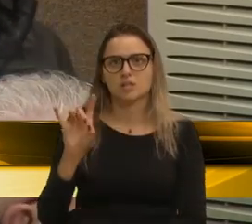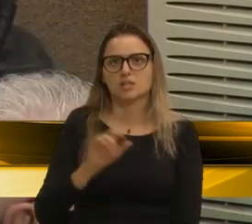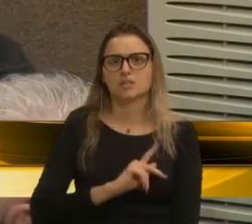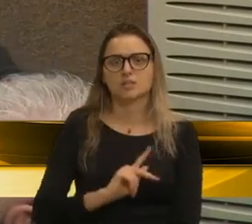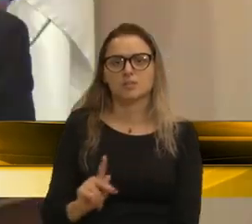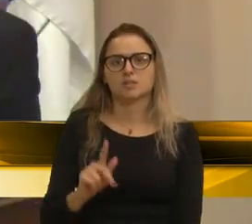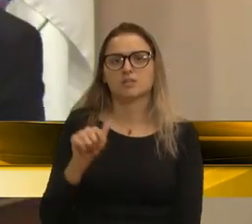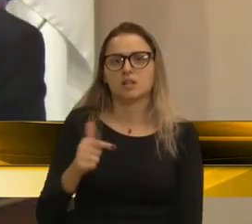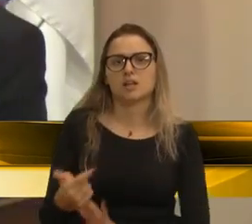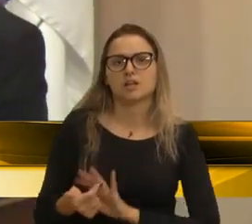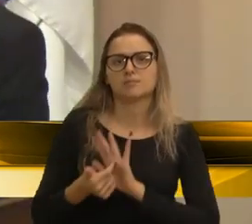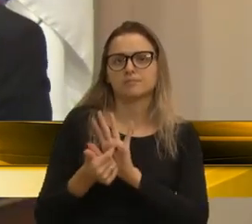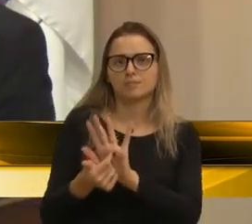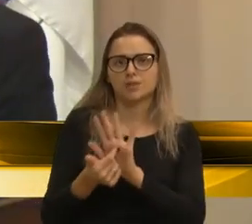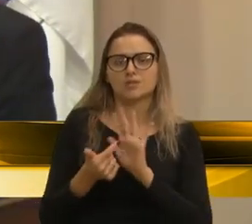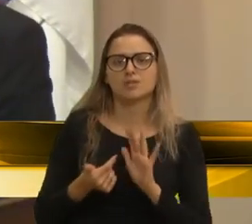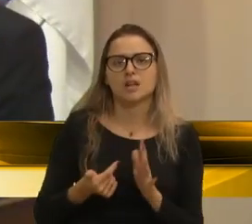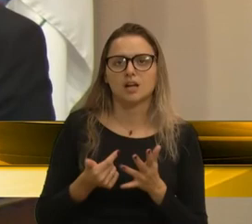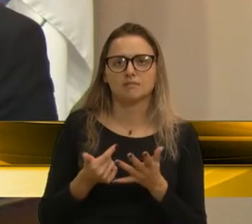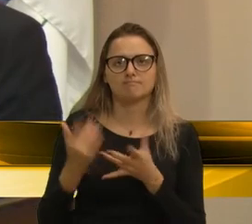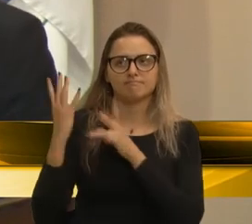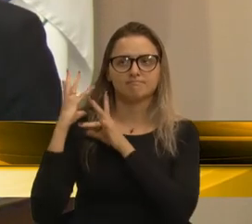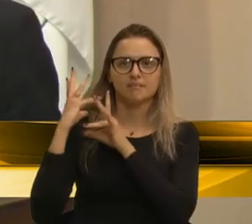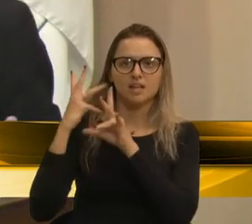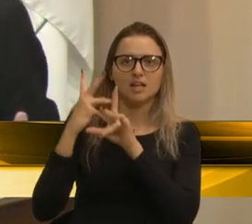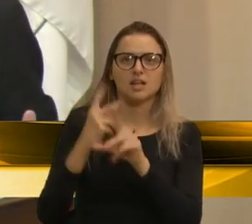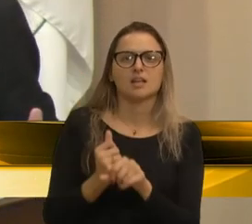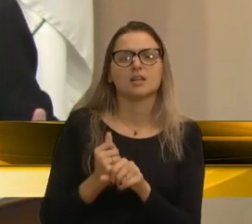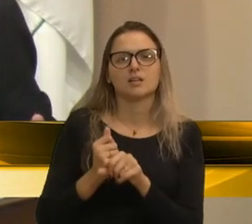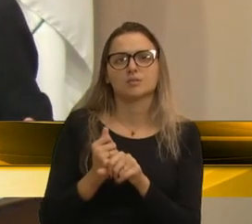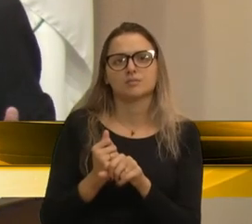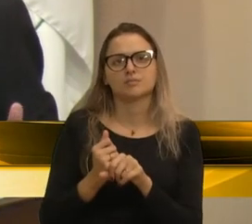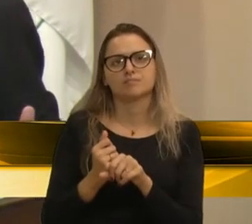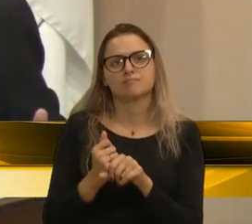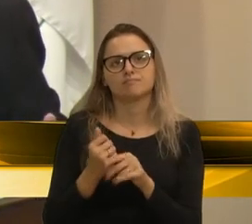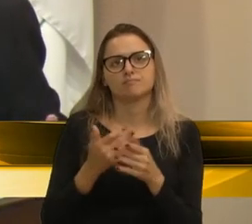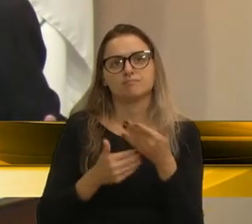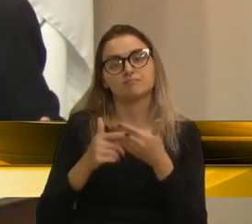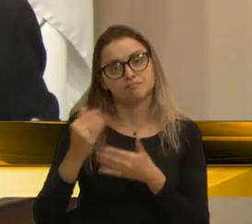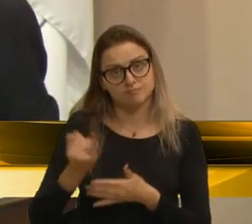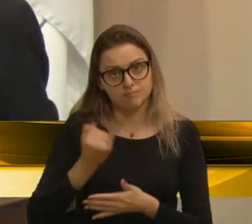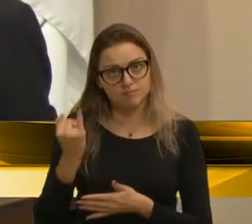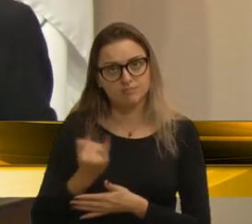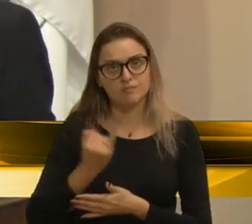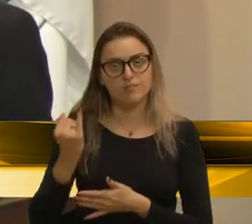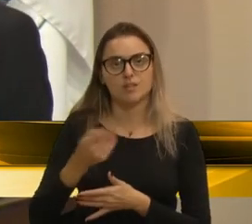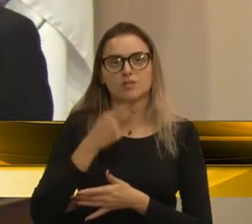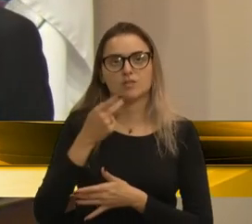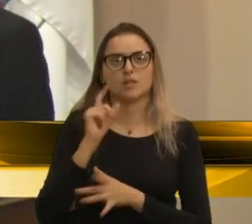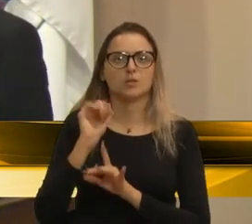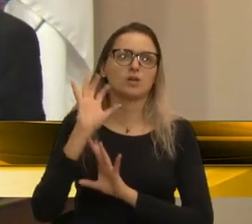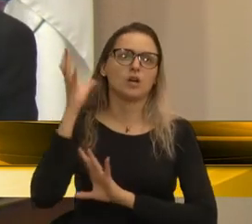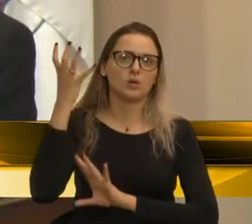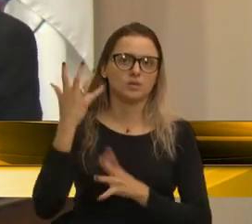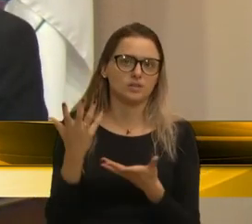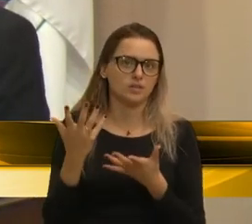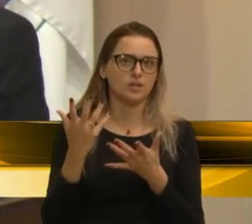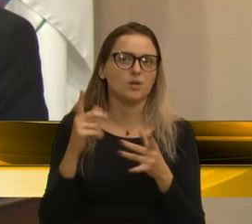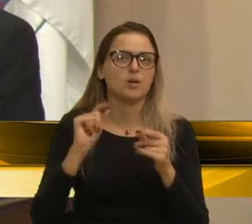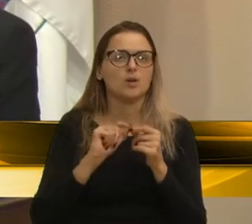é mostrar um pouco resgatar um pouquinho, né? É importante a gente resgatar, fazer um